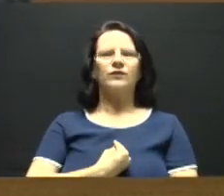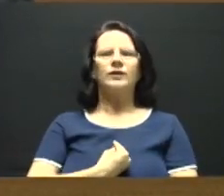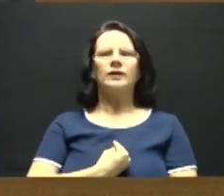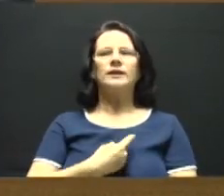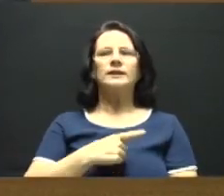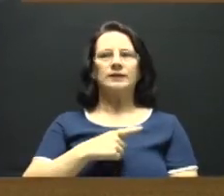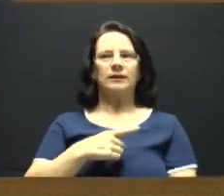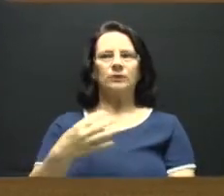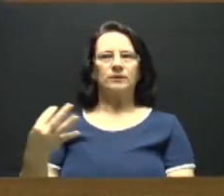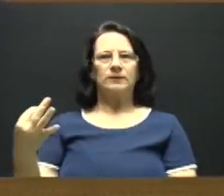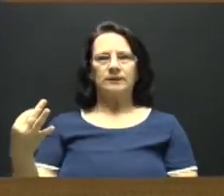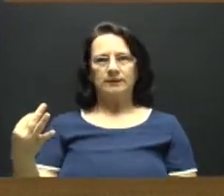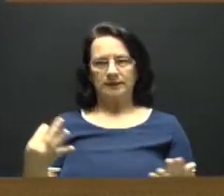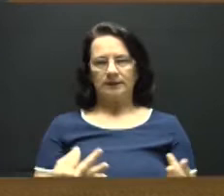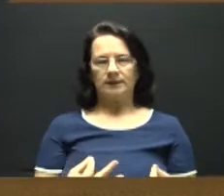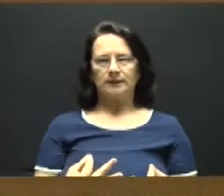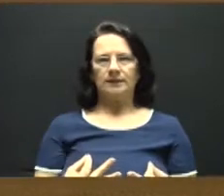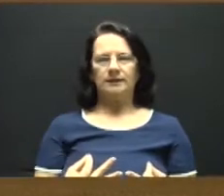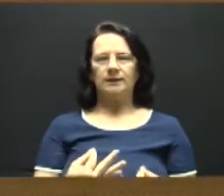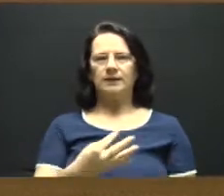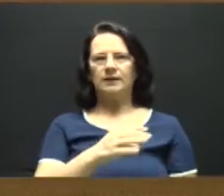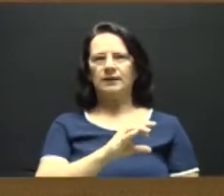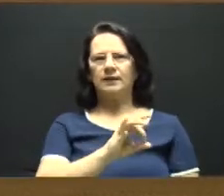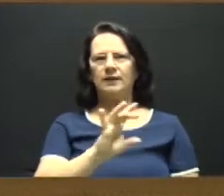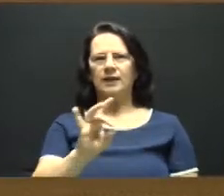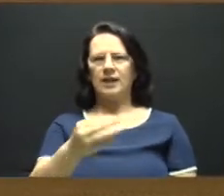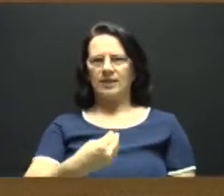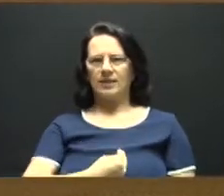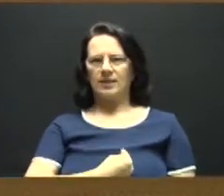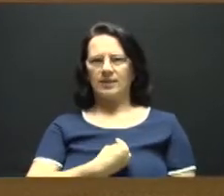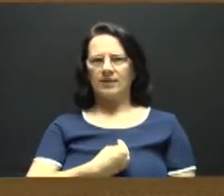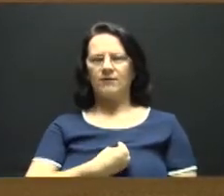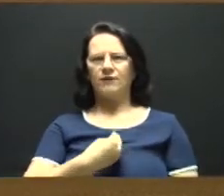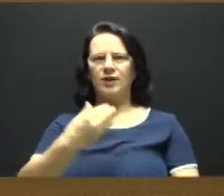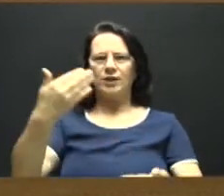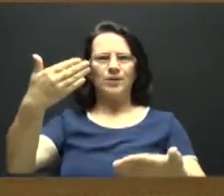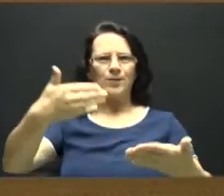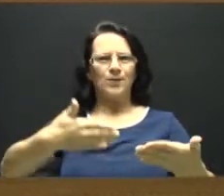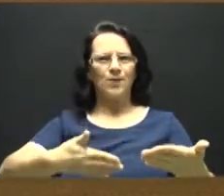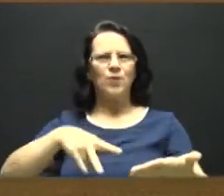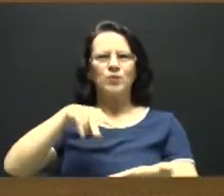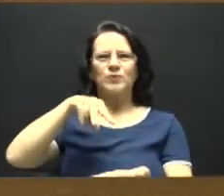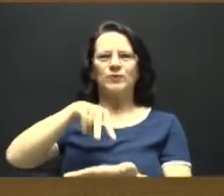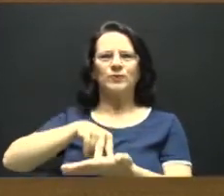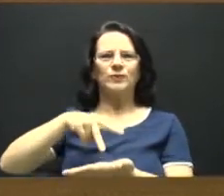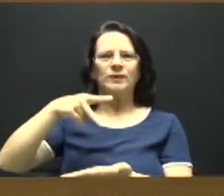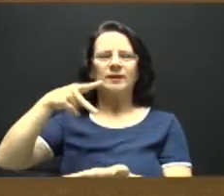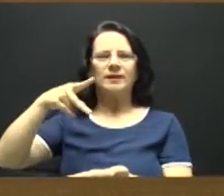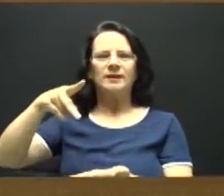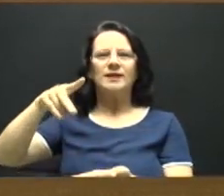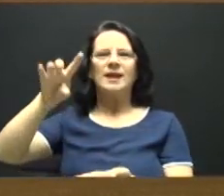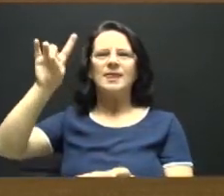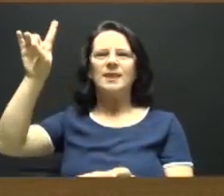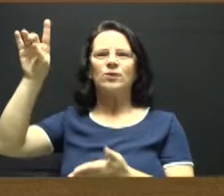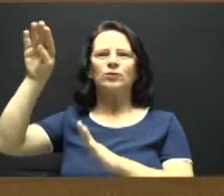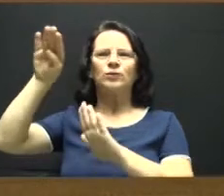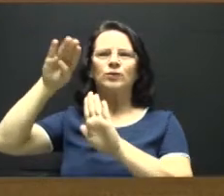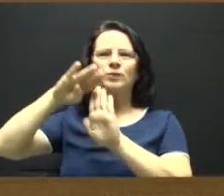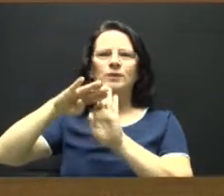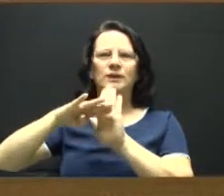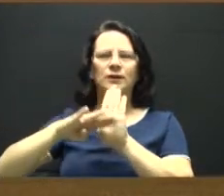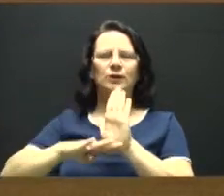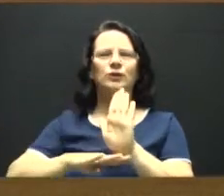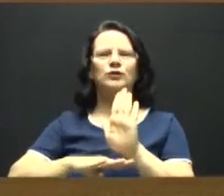tenho certeza absoluta do que falo para cada vidinha que foi apresentado aqui deus tem um plano de amor de misericórdia